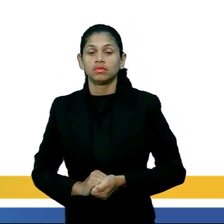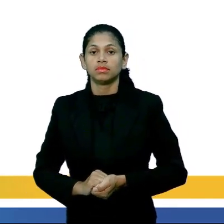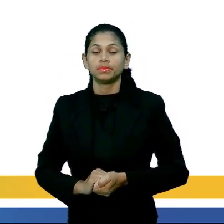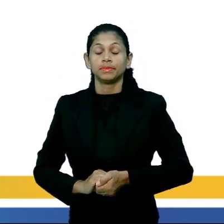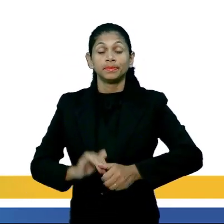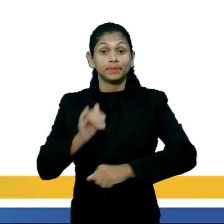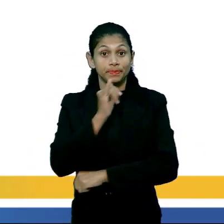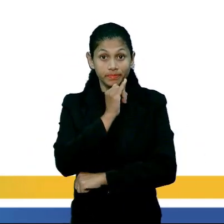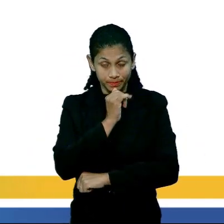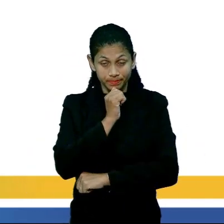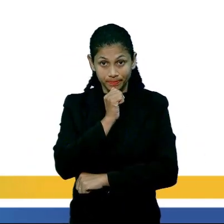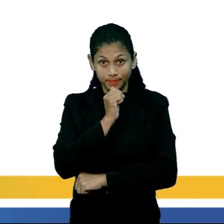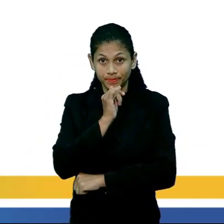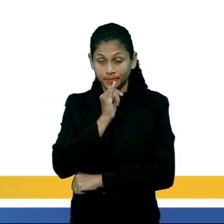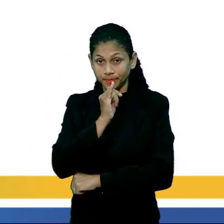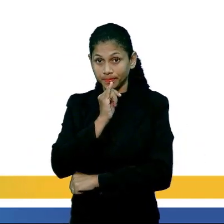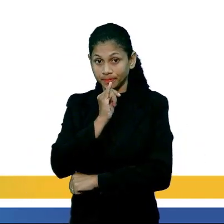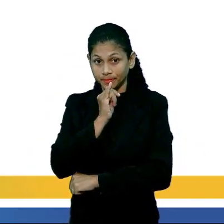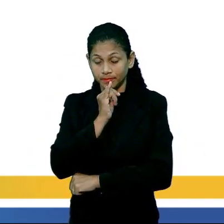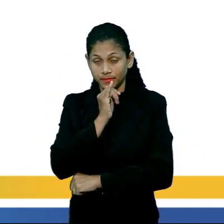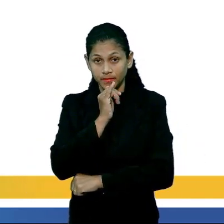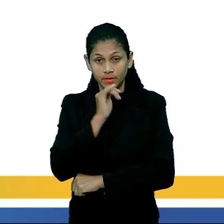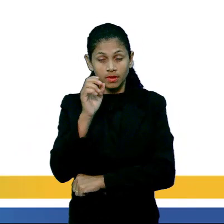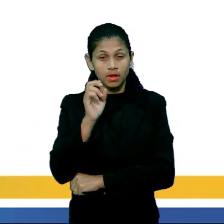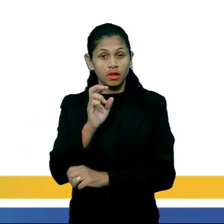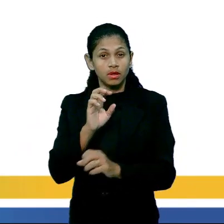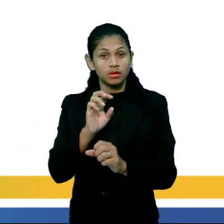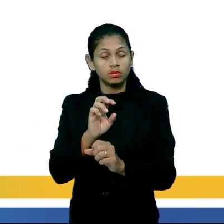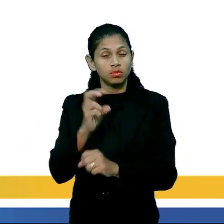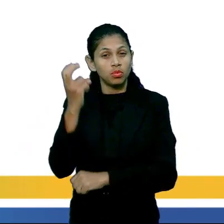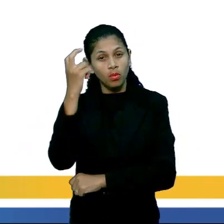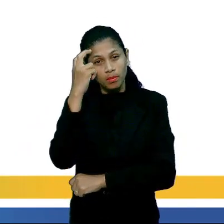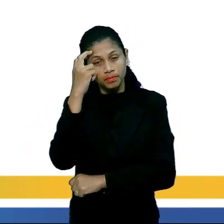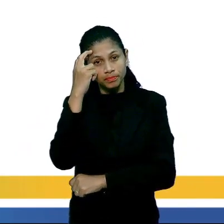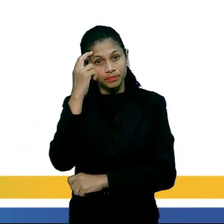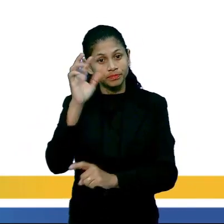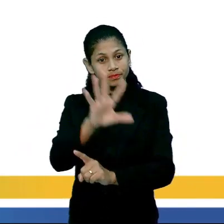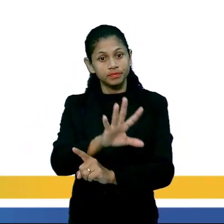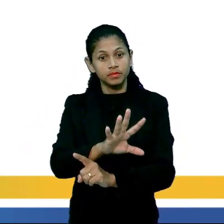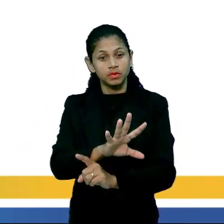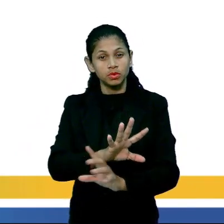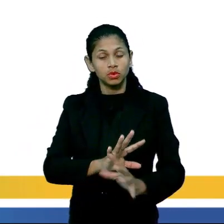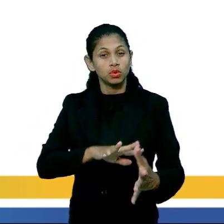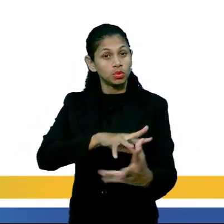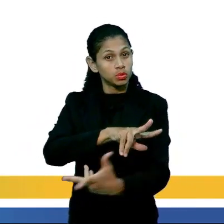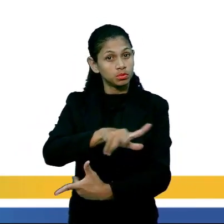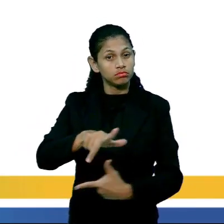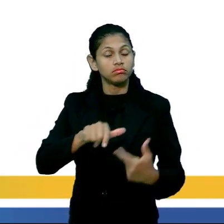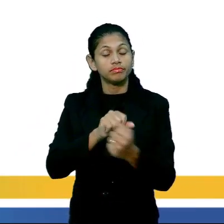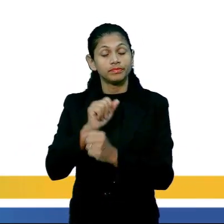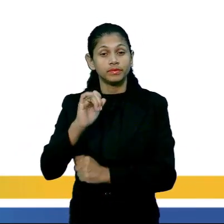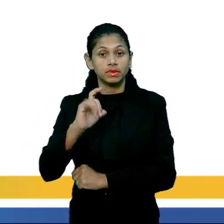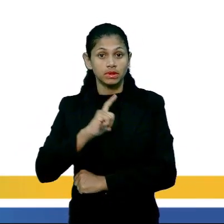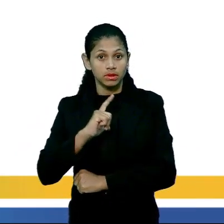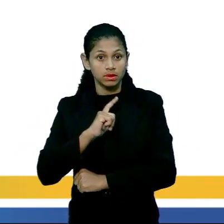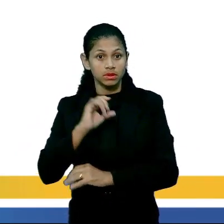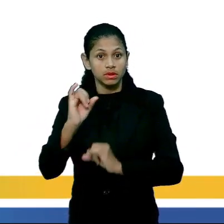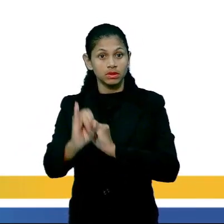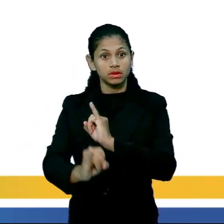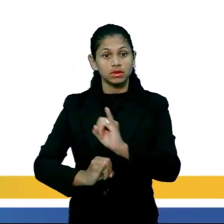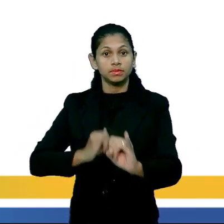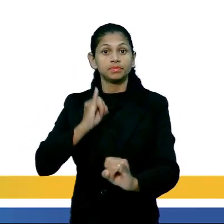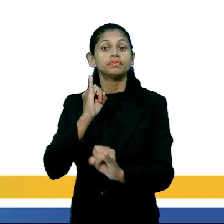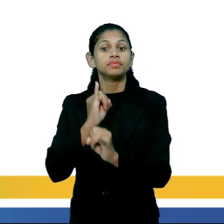Ainda sobre a cultura da globalização, nós temos um dos ícones que é a internet, a